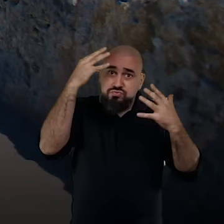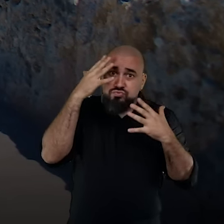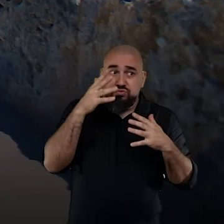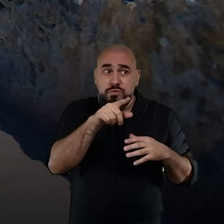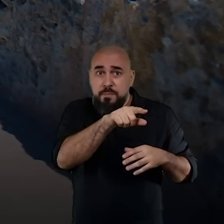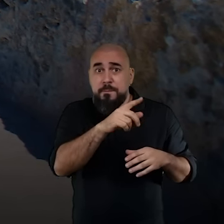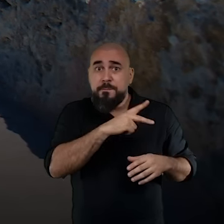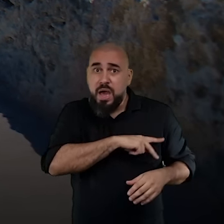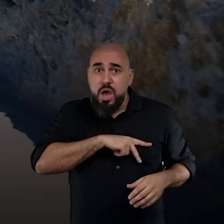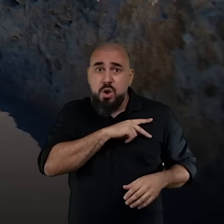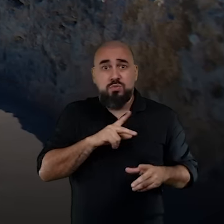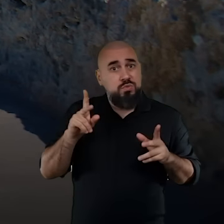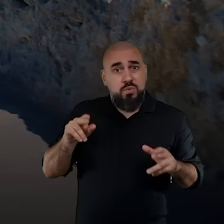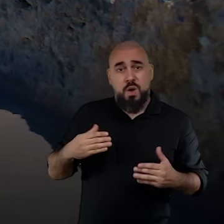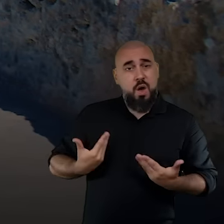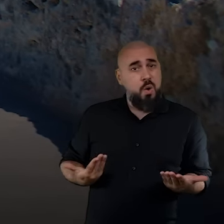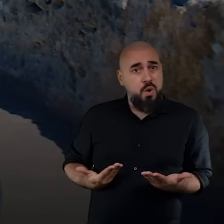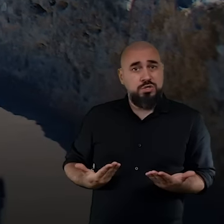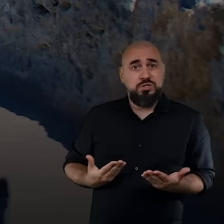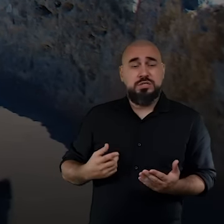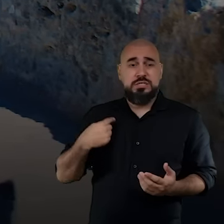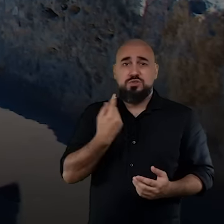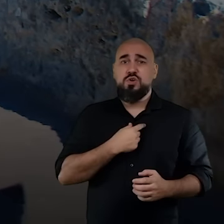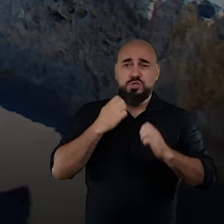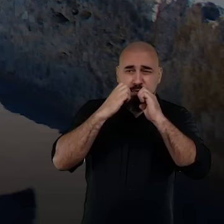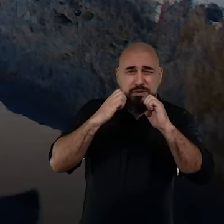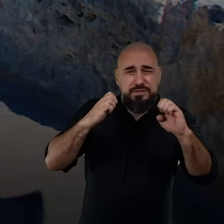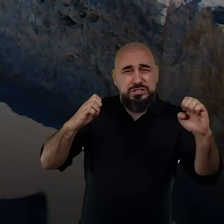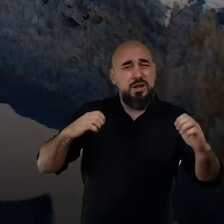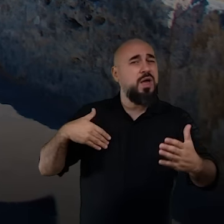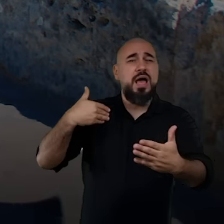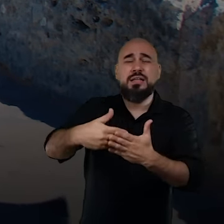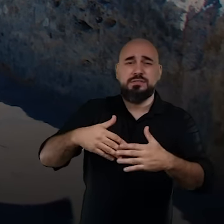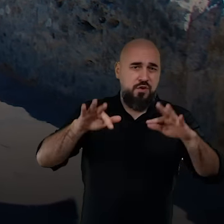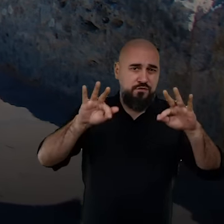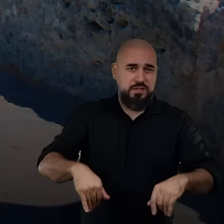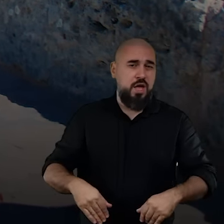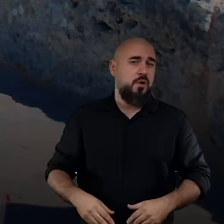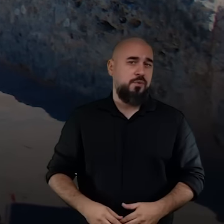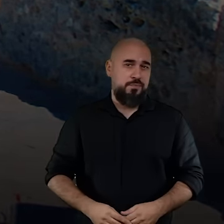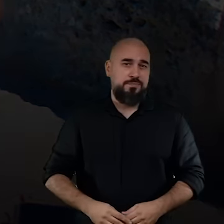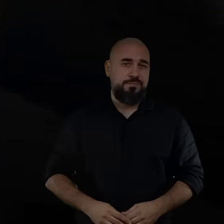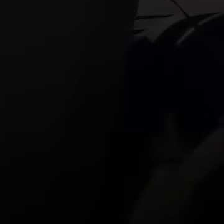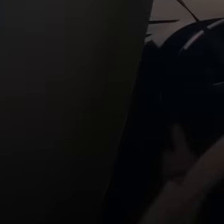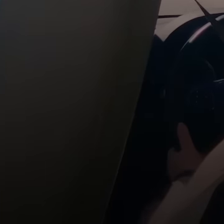e que vivamos por Cristo, pregando o seu Evangelho até as últimas consequências.